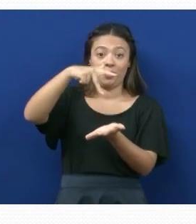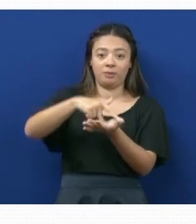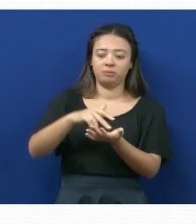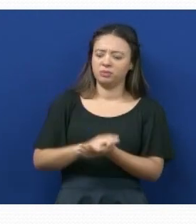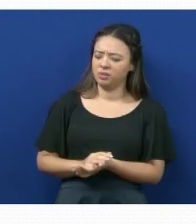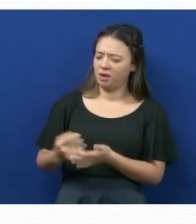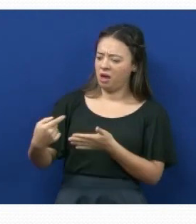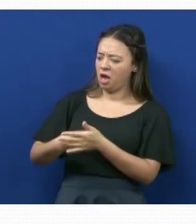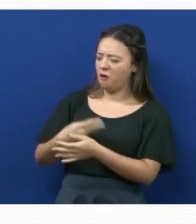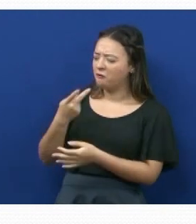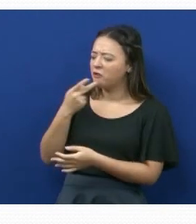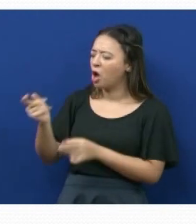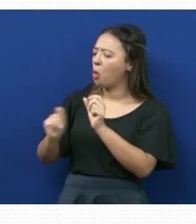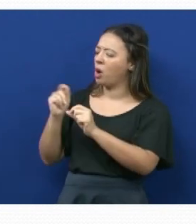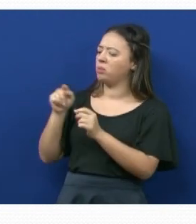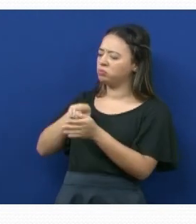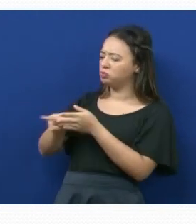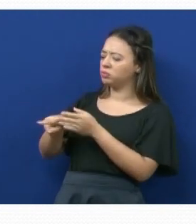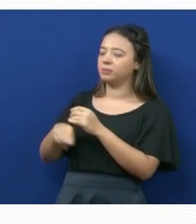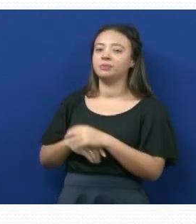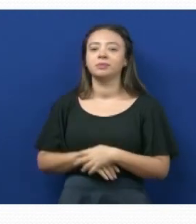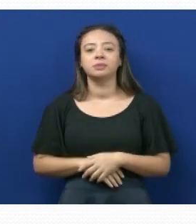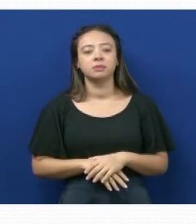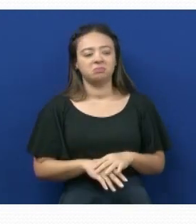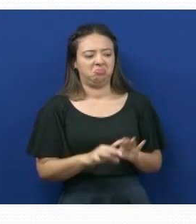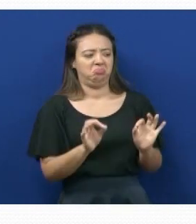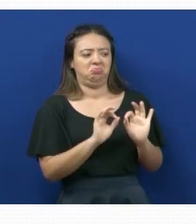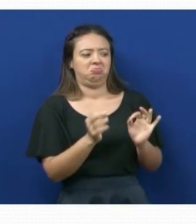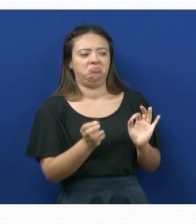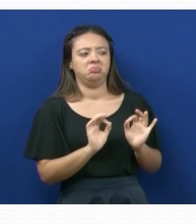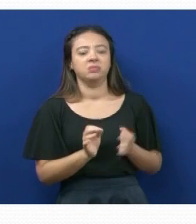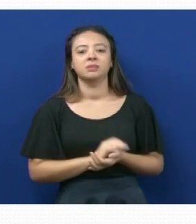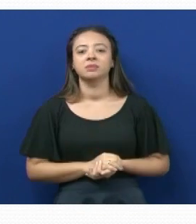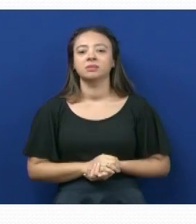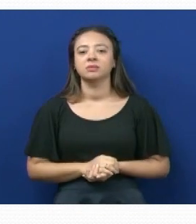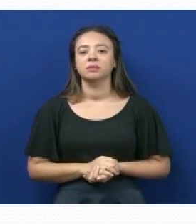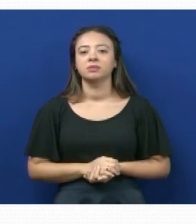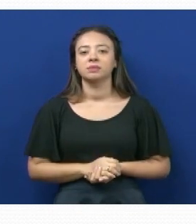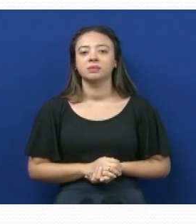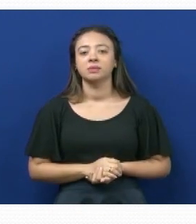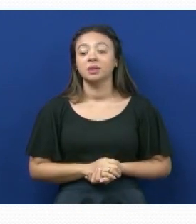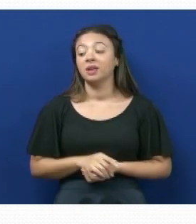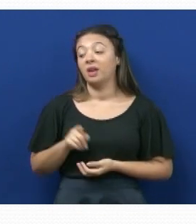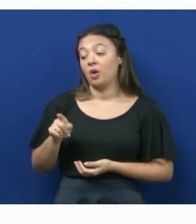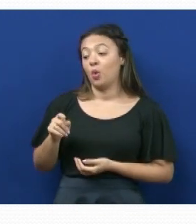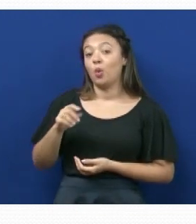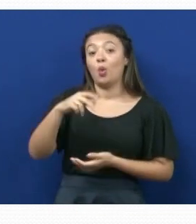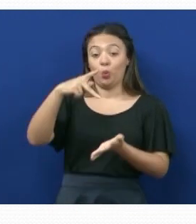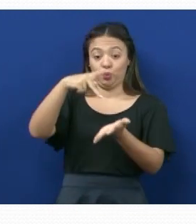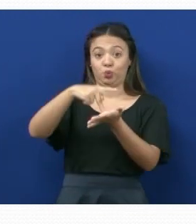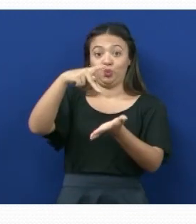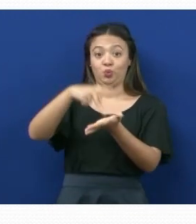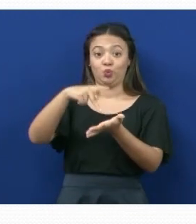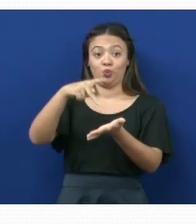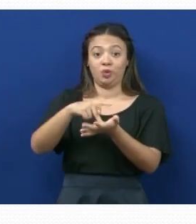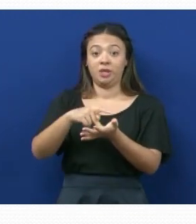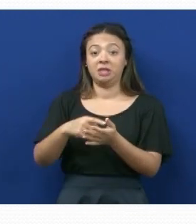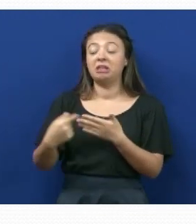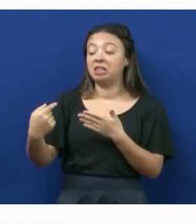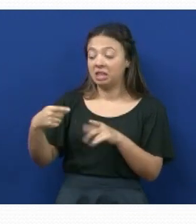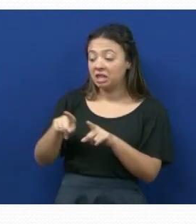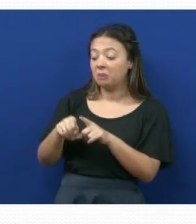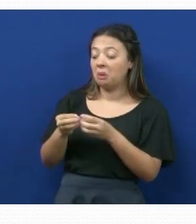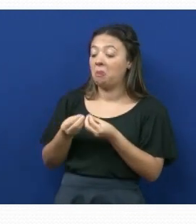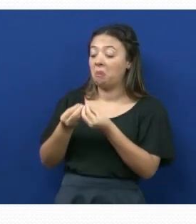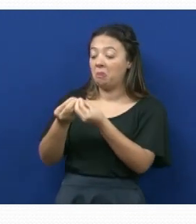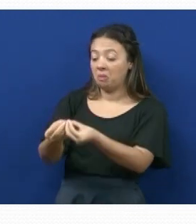senhor? Nada. O saci, cachaço, ainda ofereceu brasa para o meu paieiro.